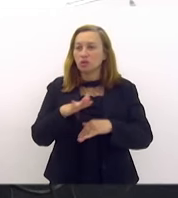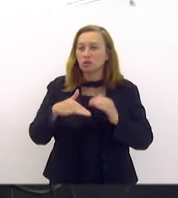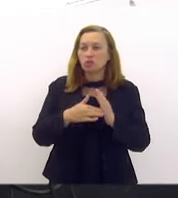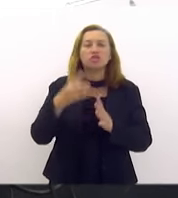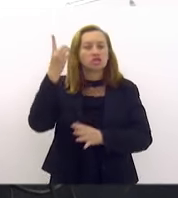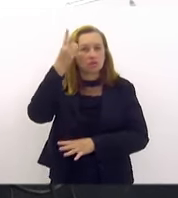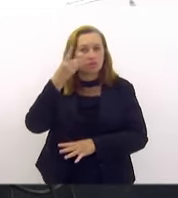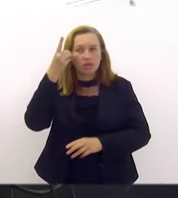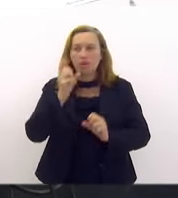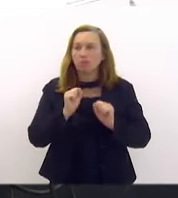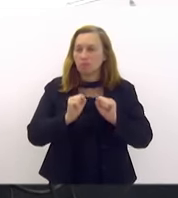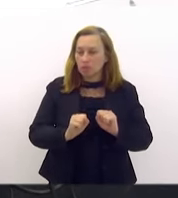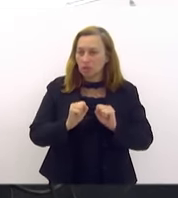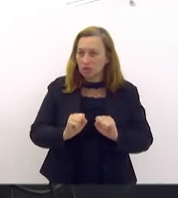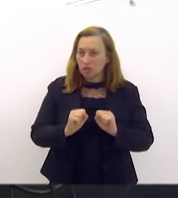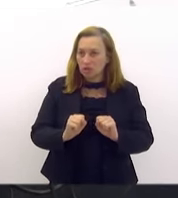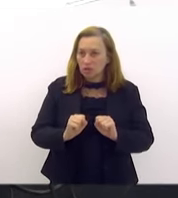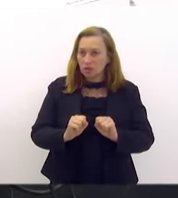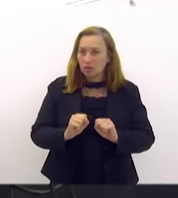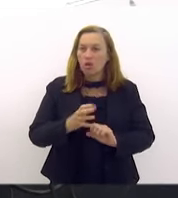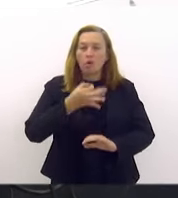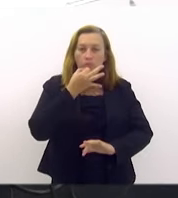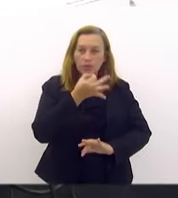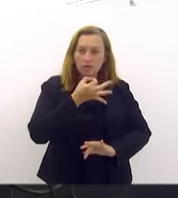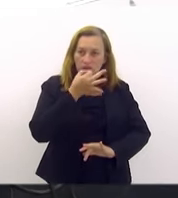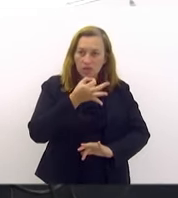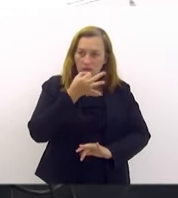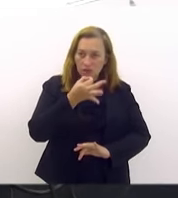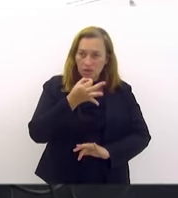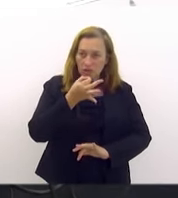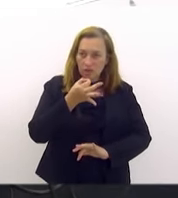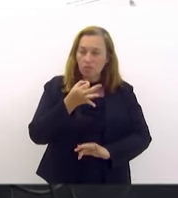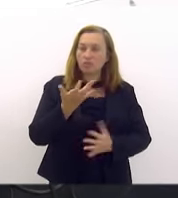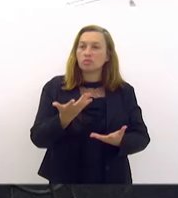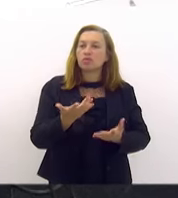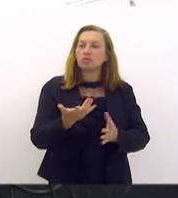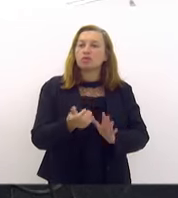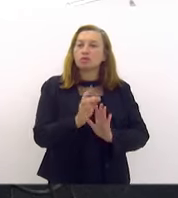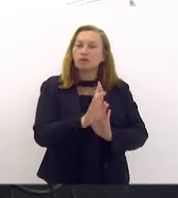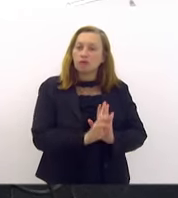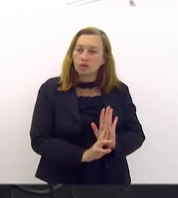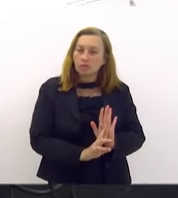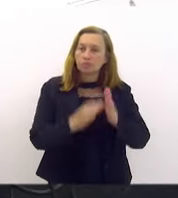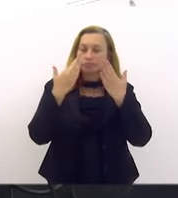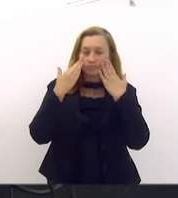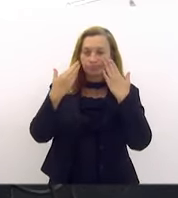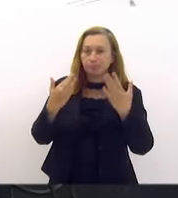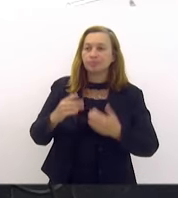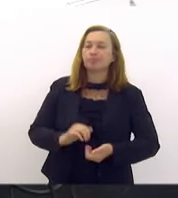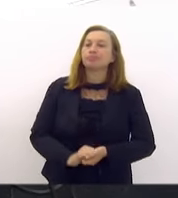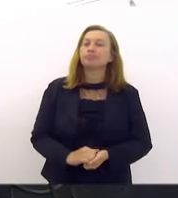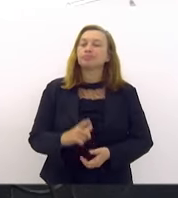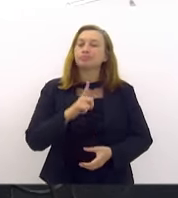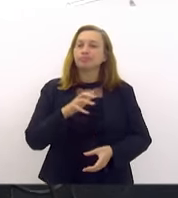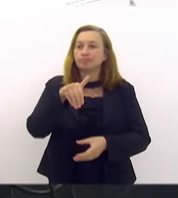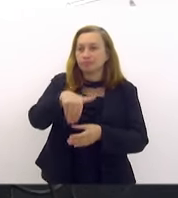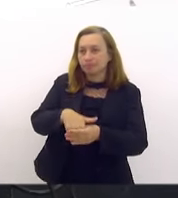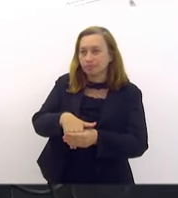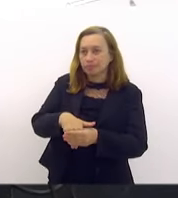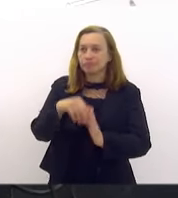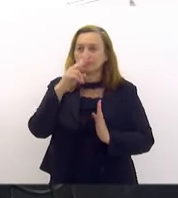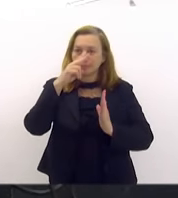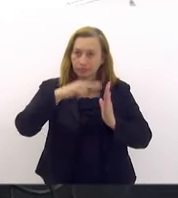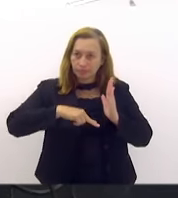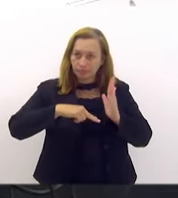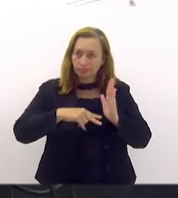eh aferir as suas posições com relação ao relatório apresentado e teríamos essa e a leitura